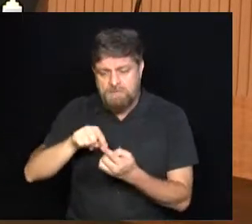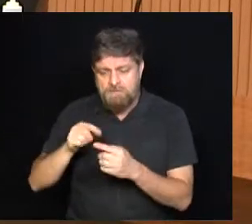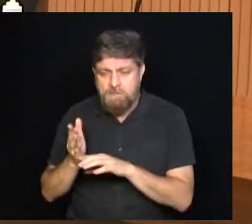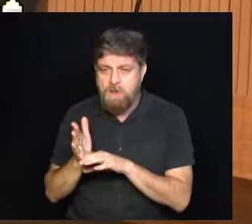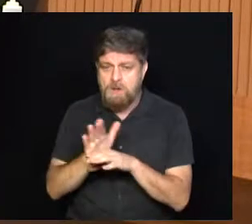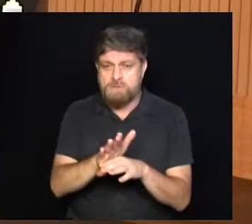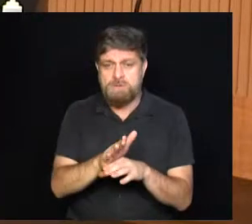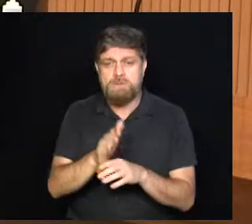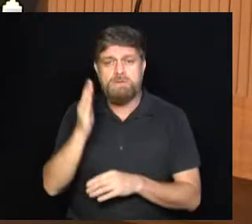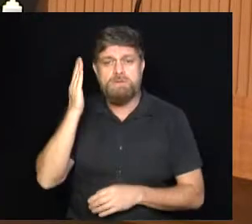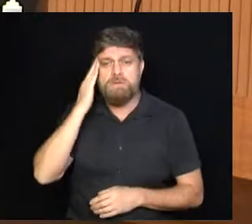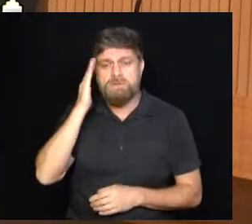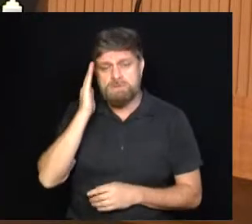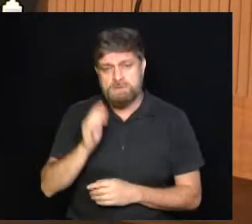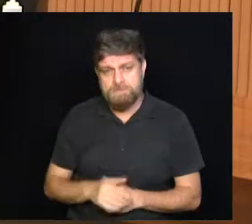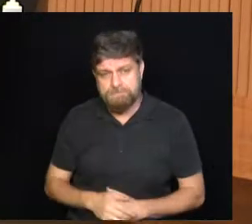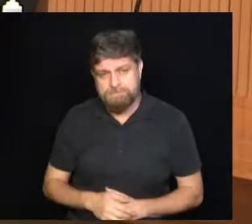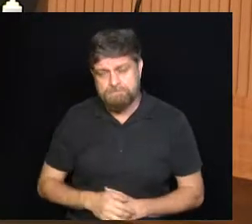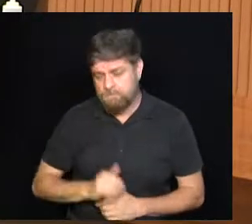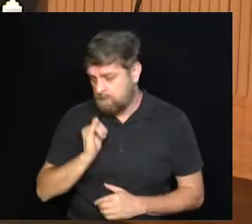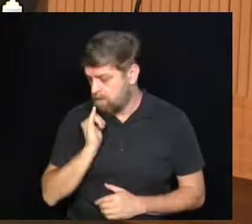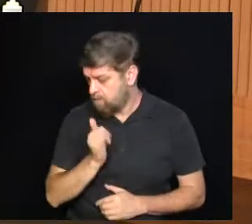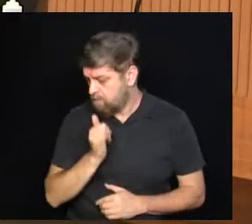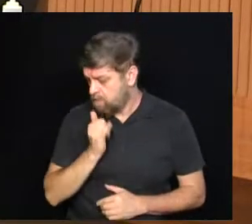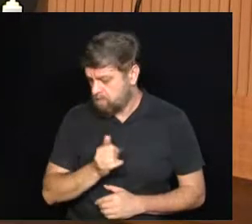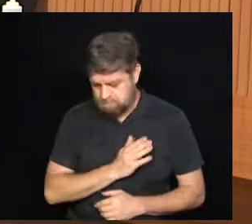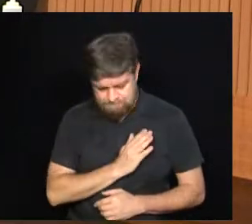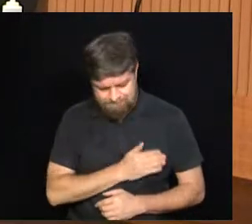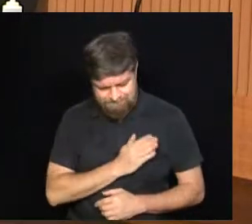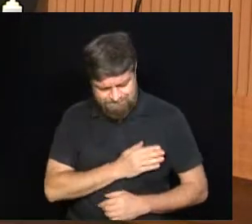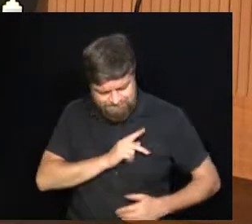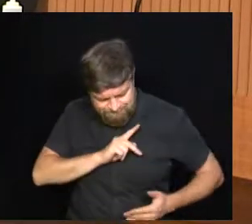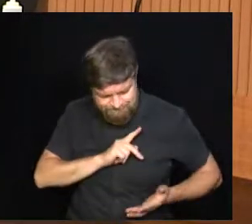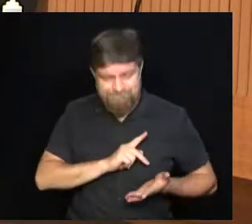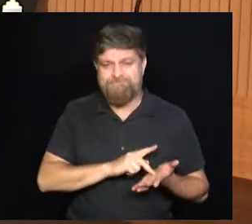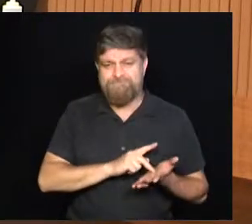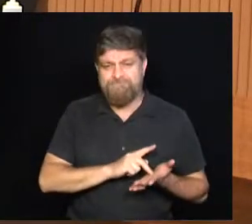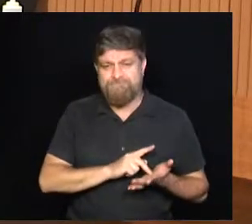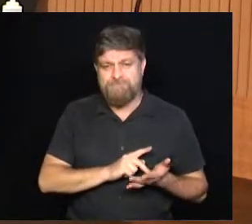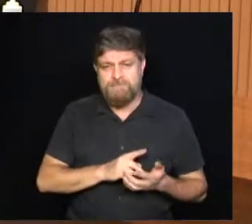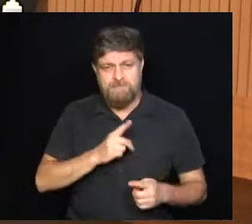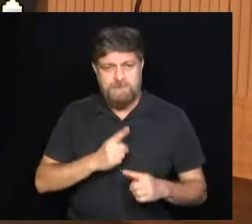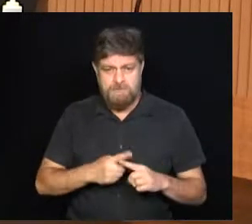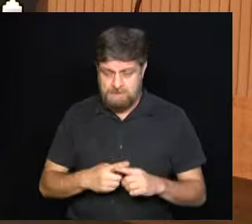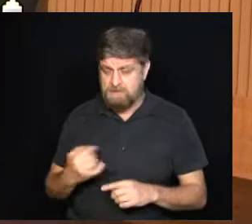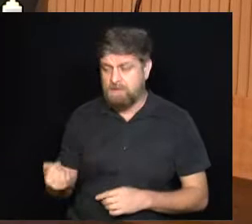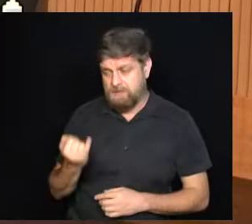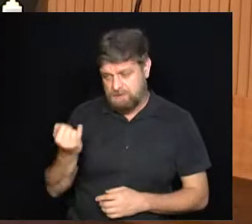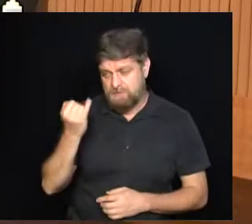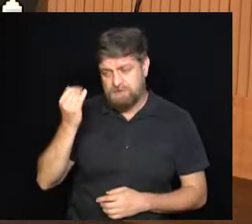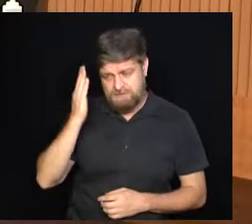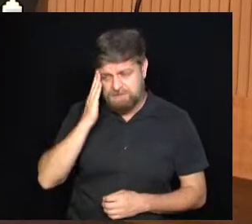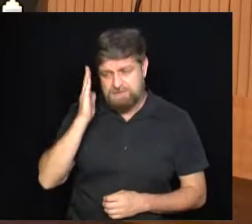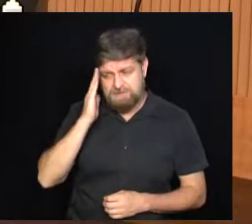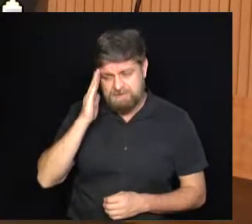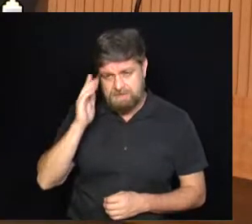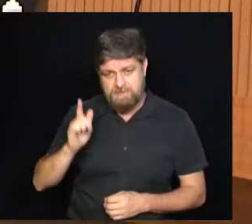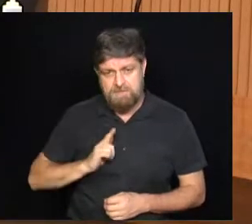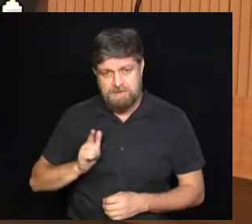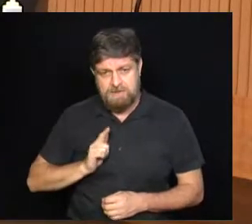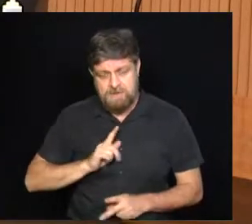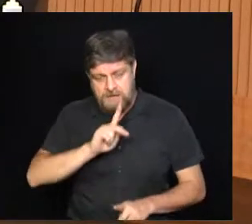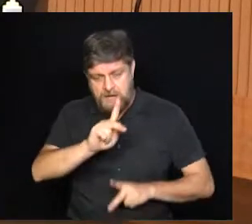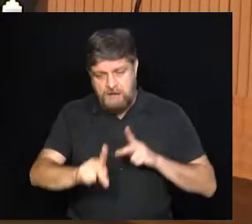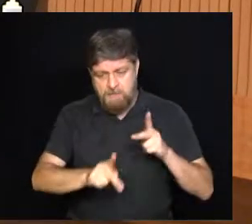sei que, como eu já havia dito, é de coração, né? Faz porque sabe que é importante e isso vai trazer benefício para